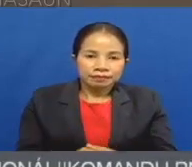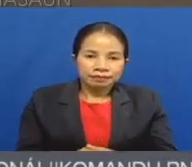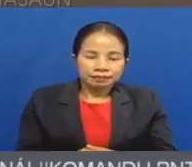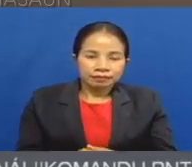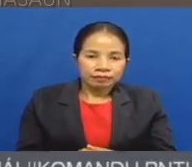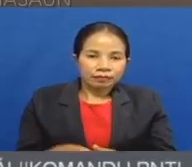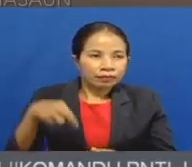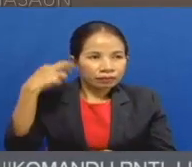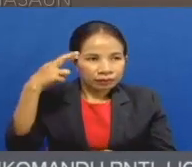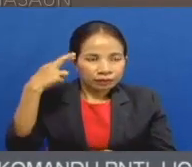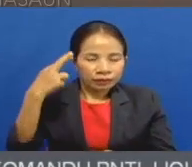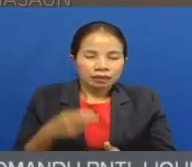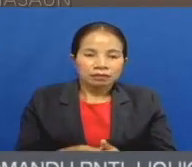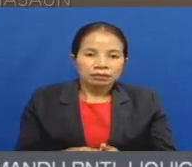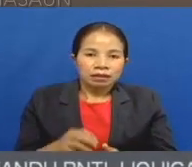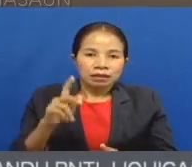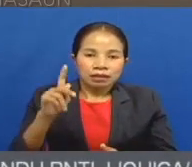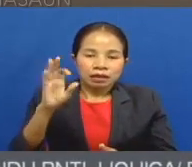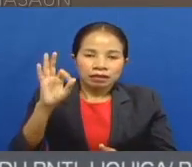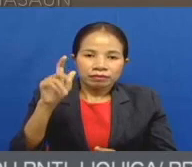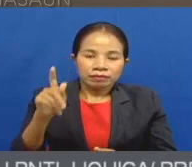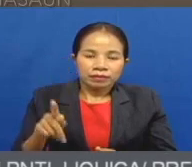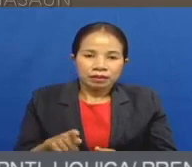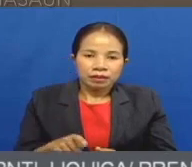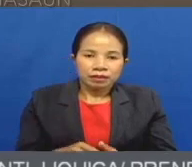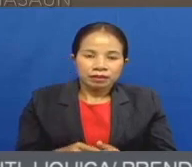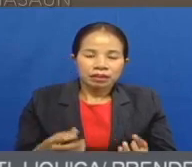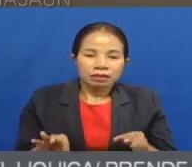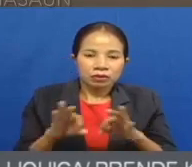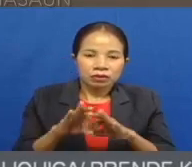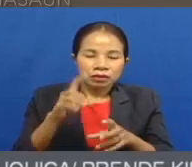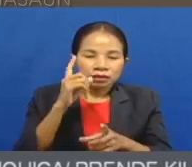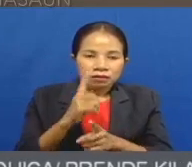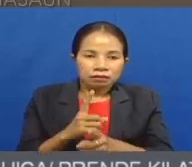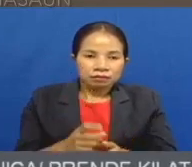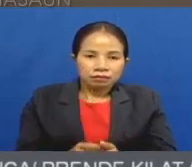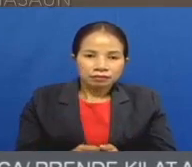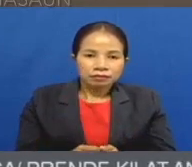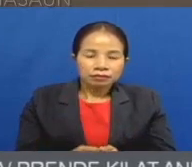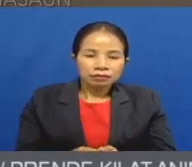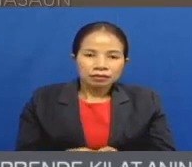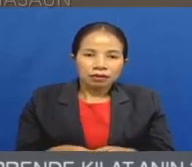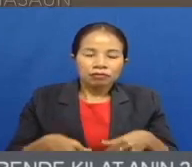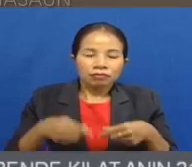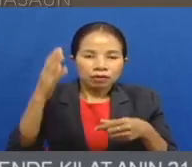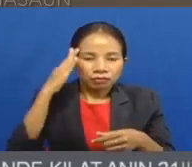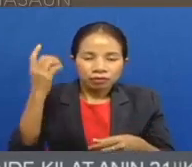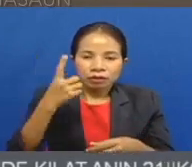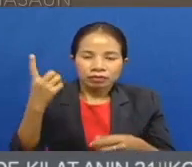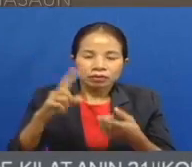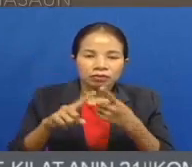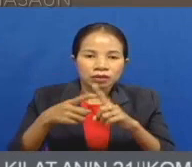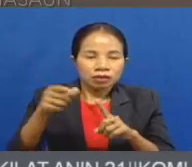Celebração função pública rotativa, importante ter. Ao desafio da minha colega de membro do governo